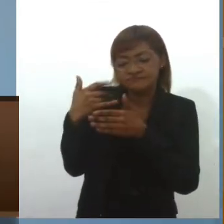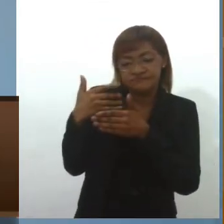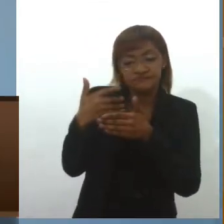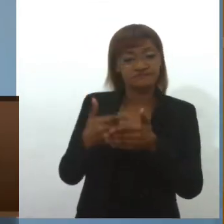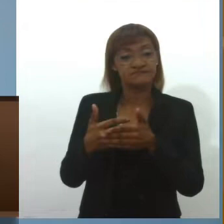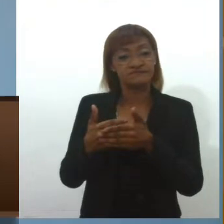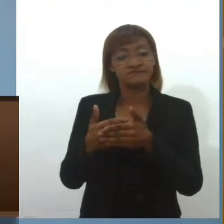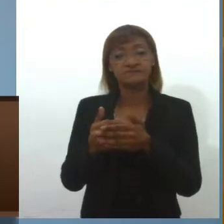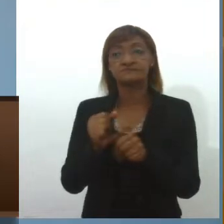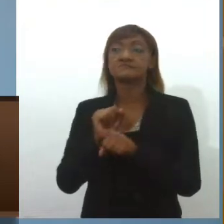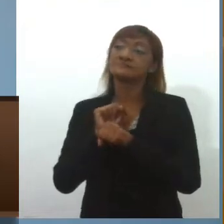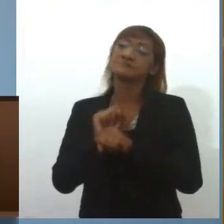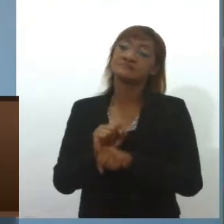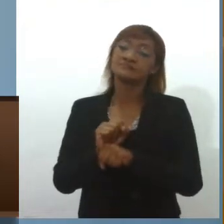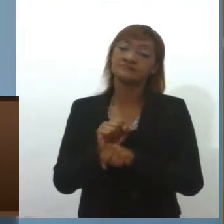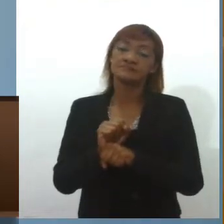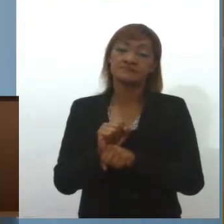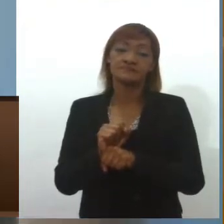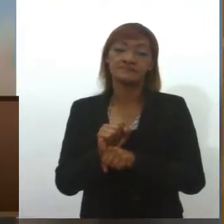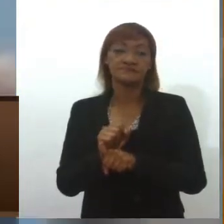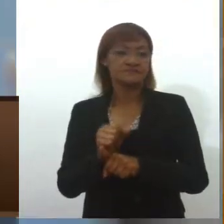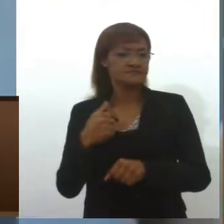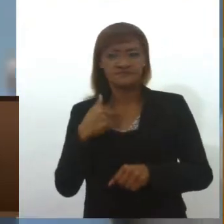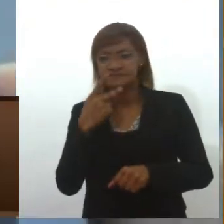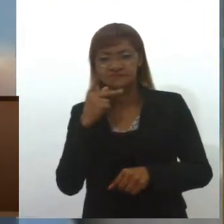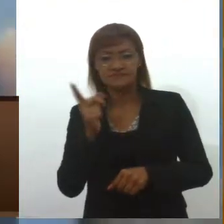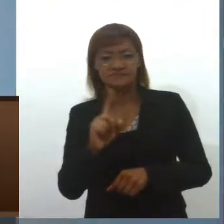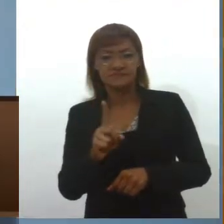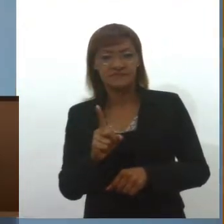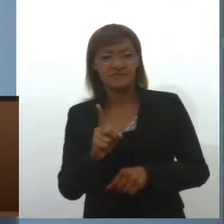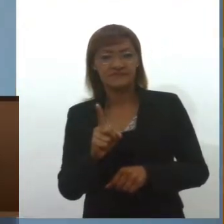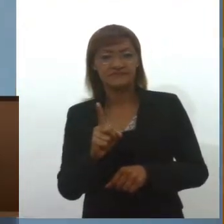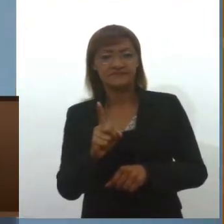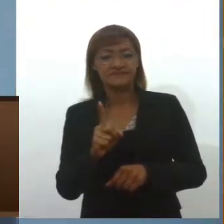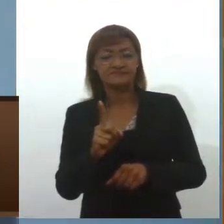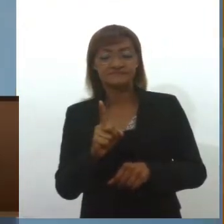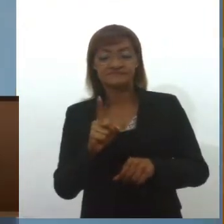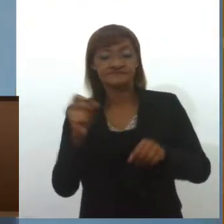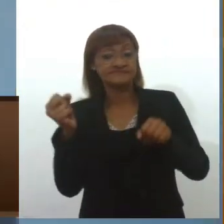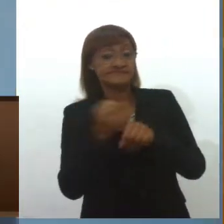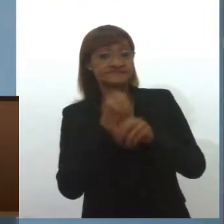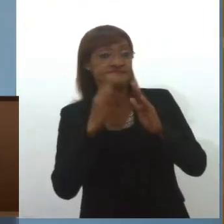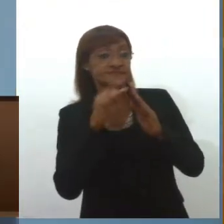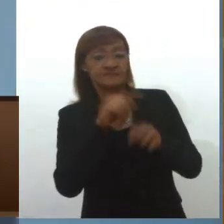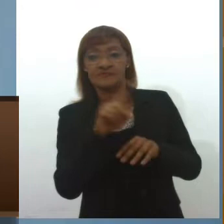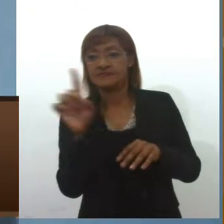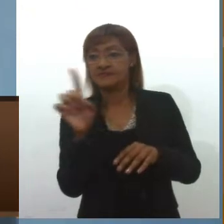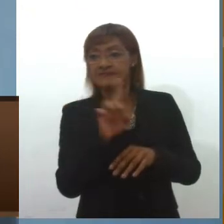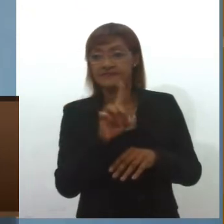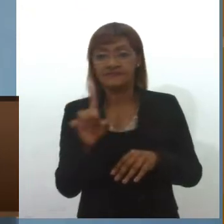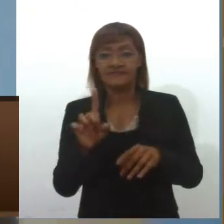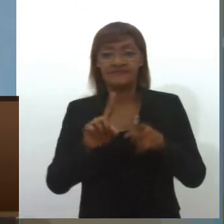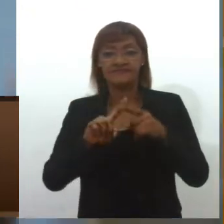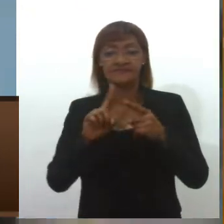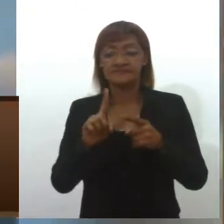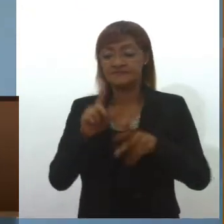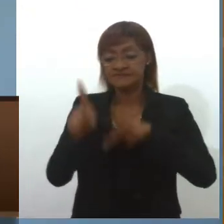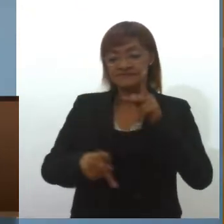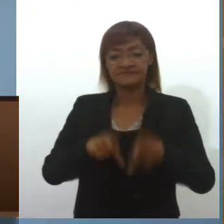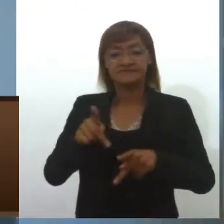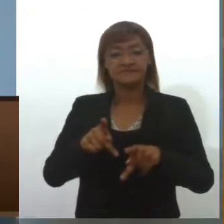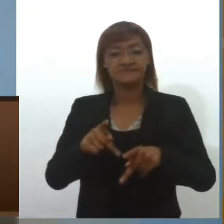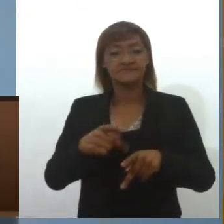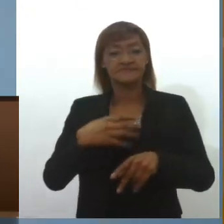muita coisa. Eu não estou falando de reformas mais, digamos assim, que afetam muito a população, como uma reforma